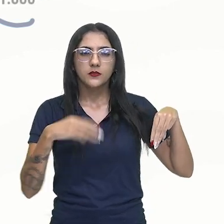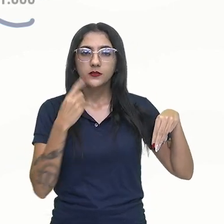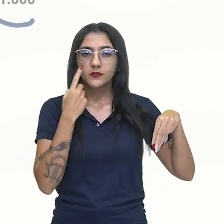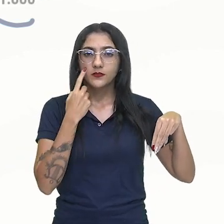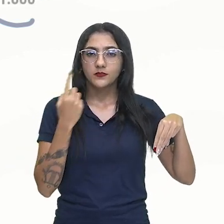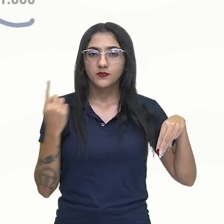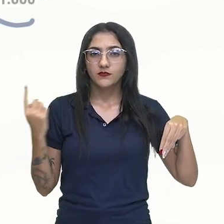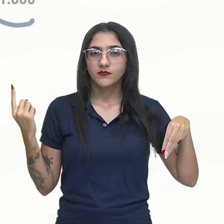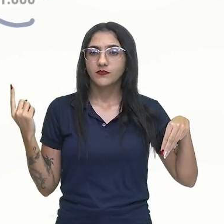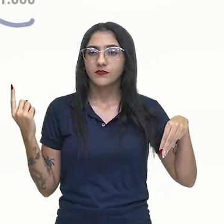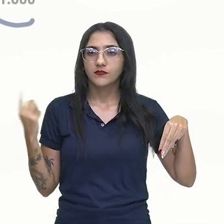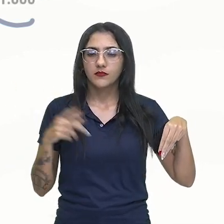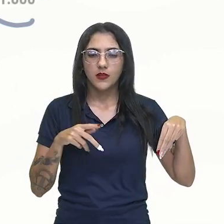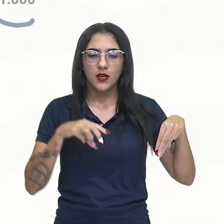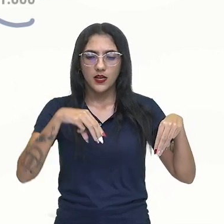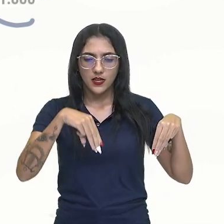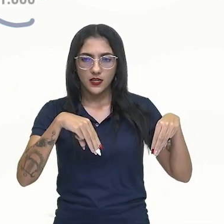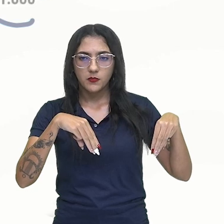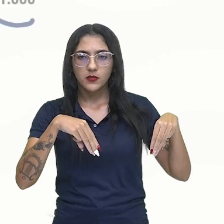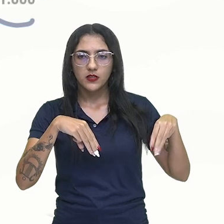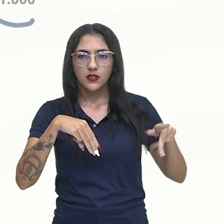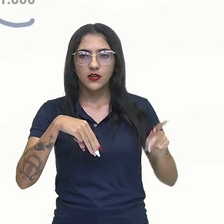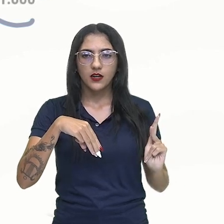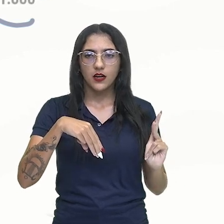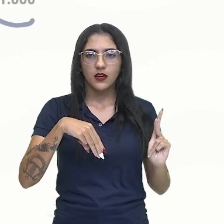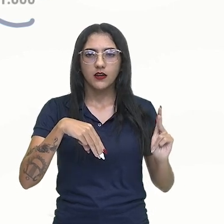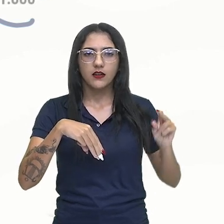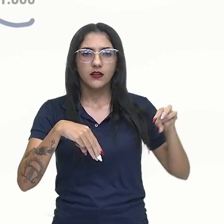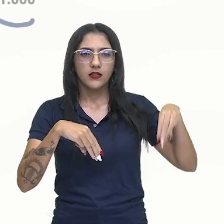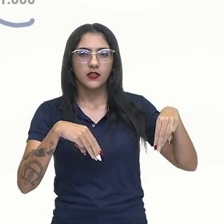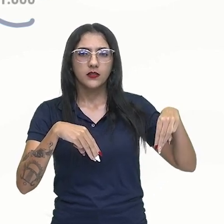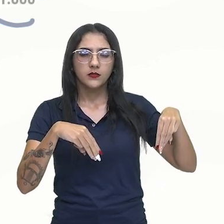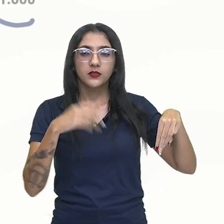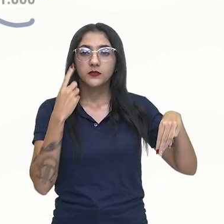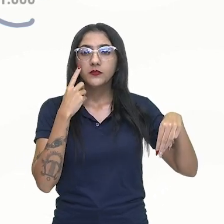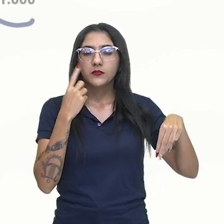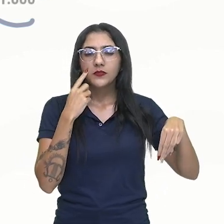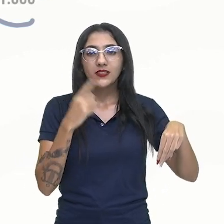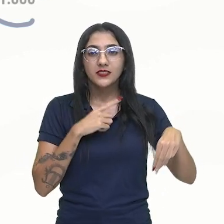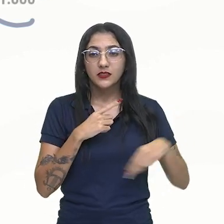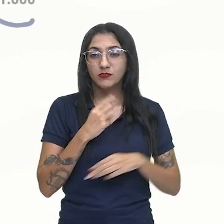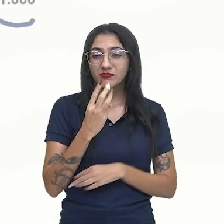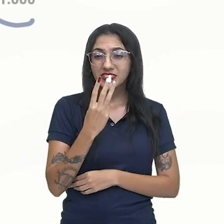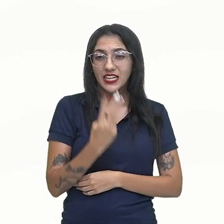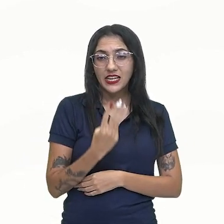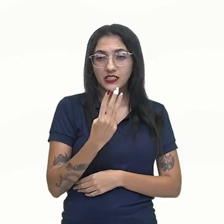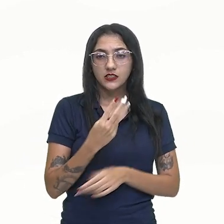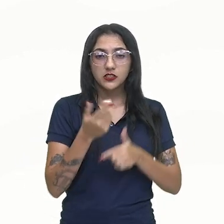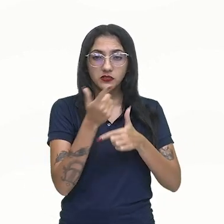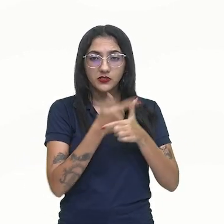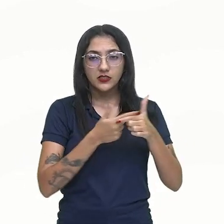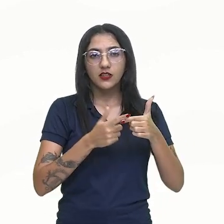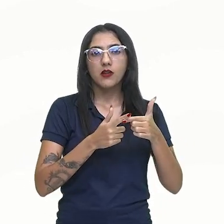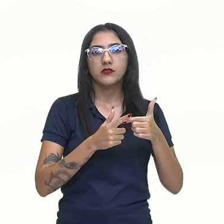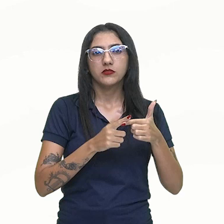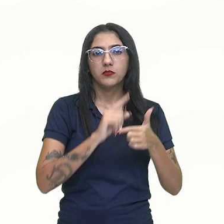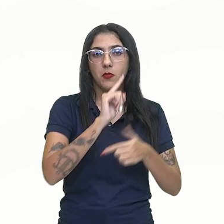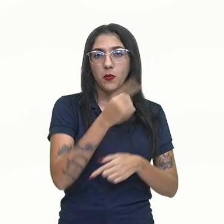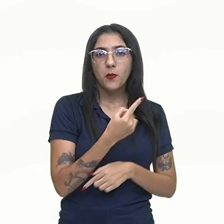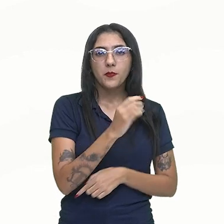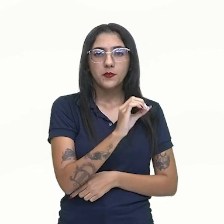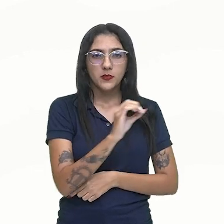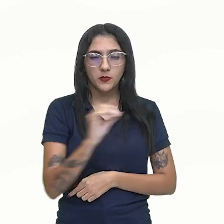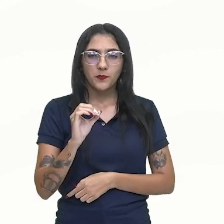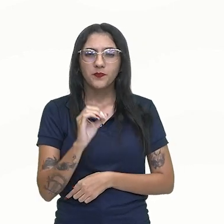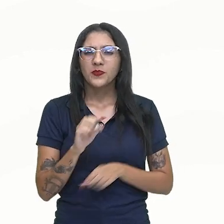Metro cúbico para quilômetro cúbico, eu vou fazer, então, 3 divisões por 1000, tá? Só